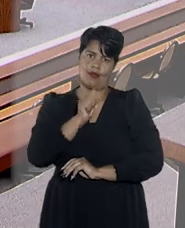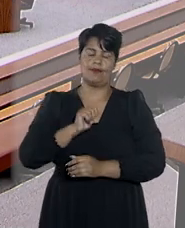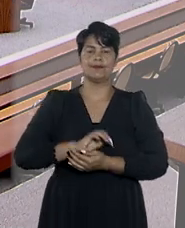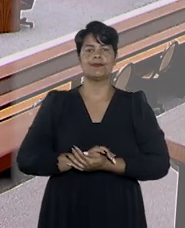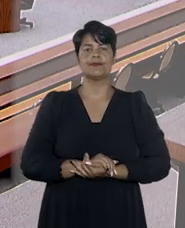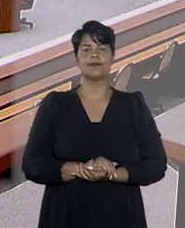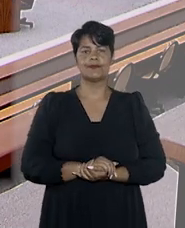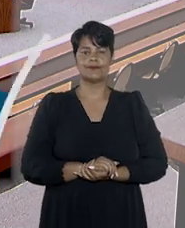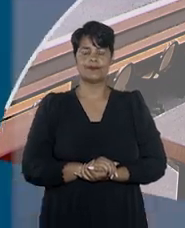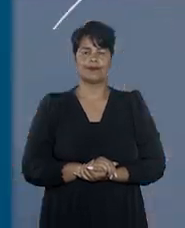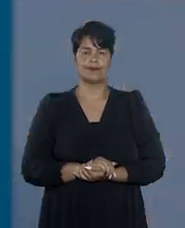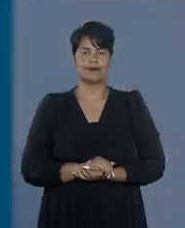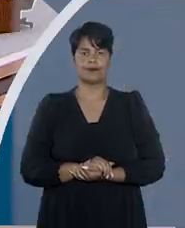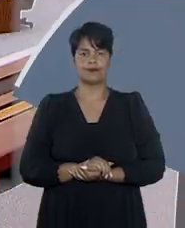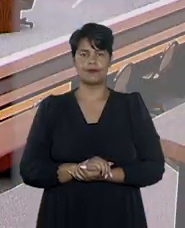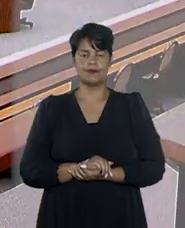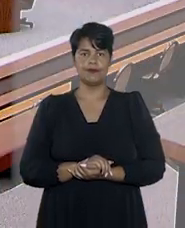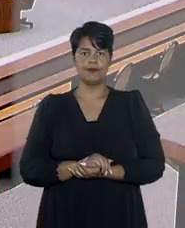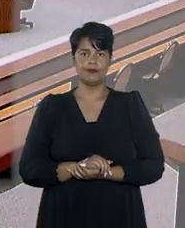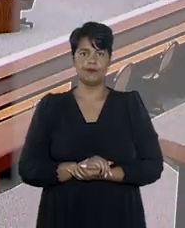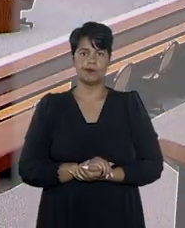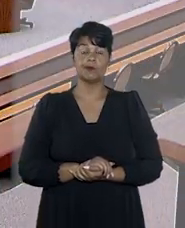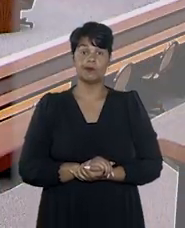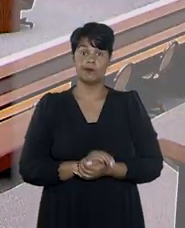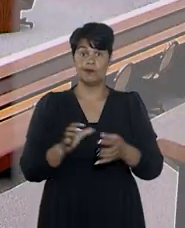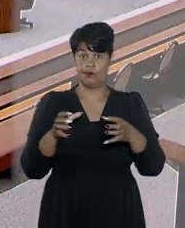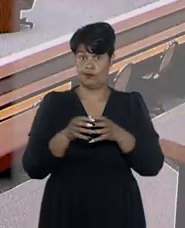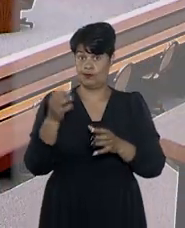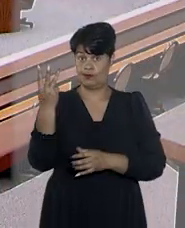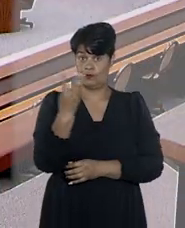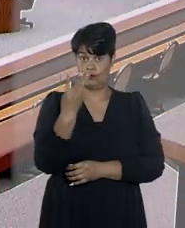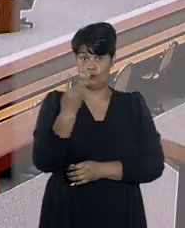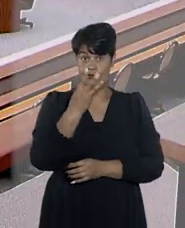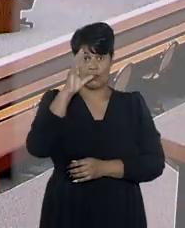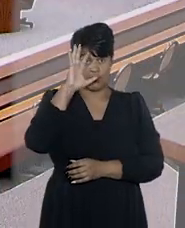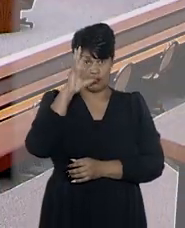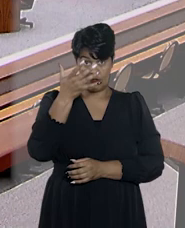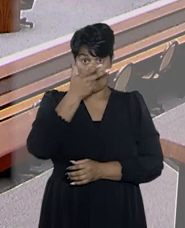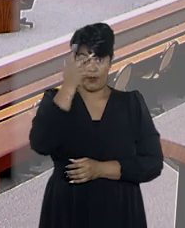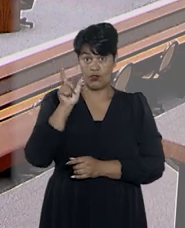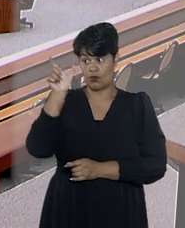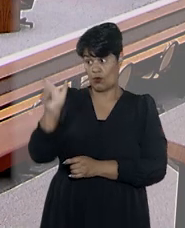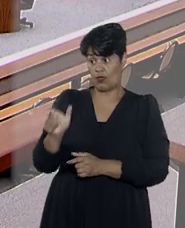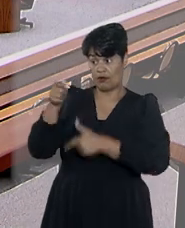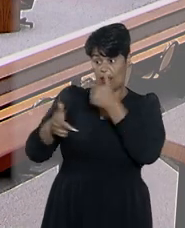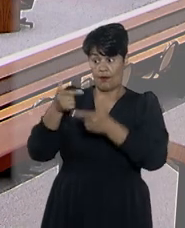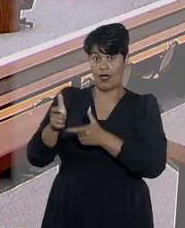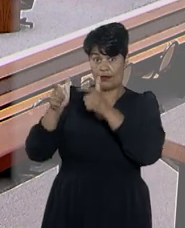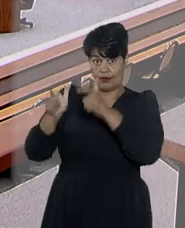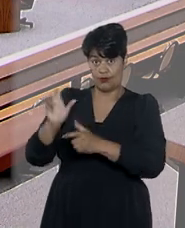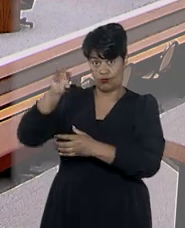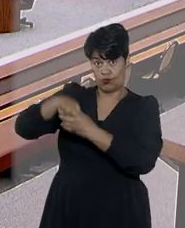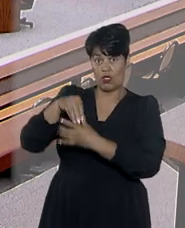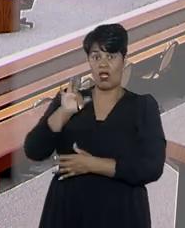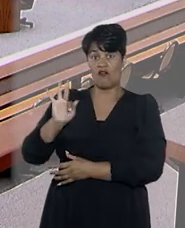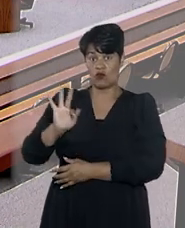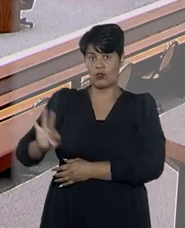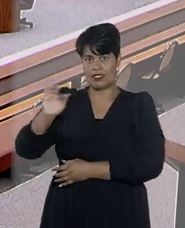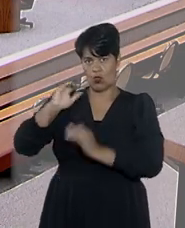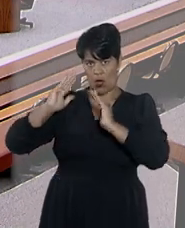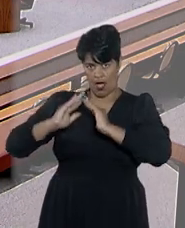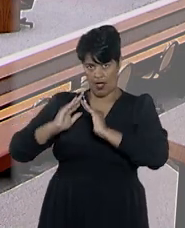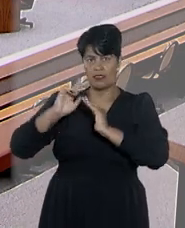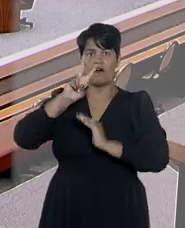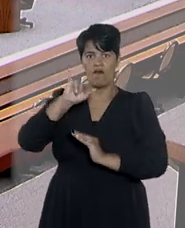líquido e certo da vítima. Já a terceira turma decidiu que um agente da Fundação Casa terá o direito de receber